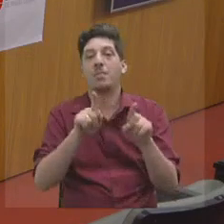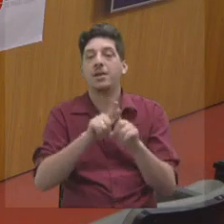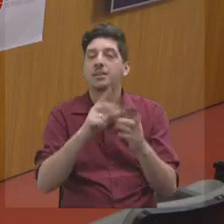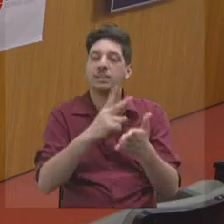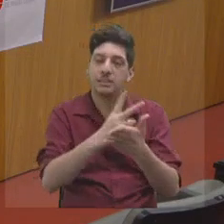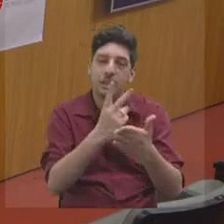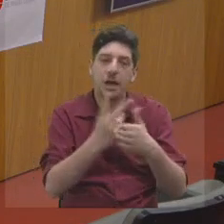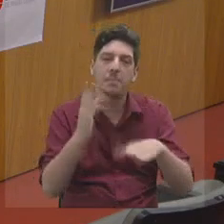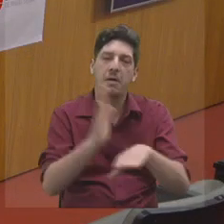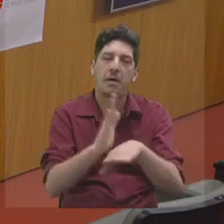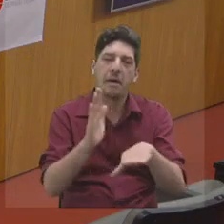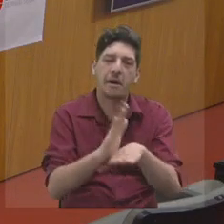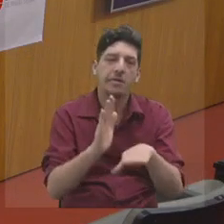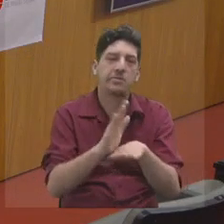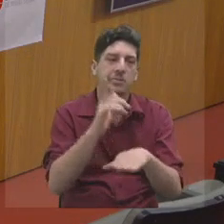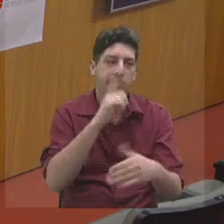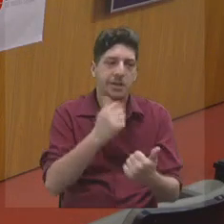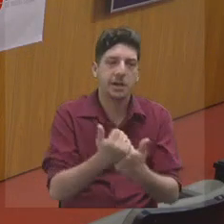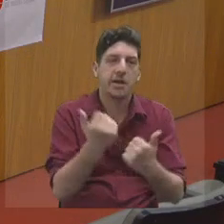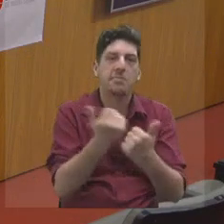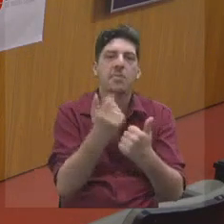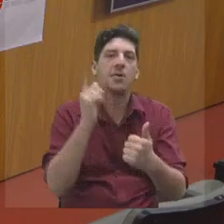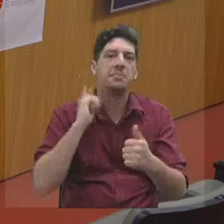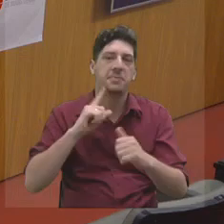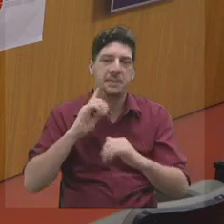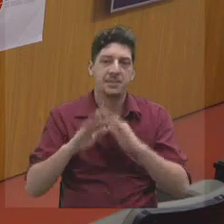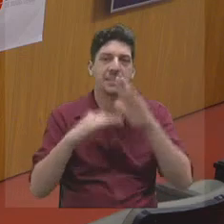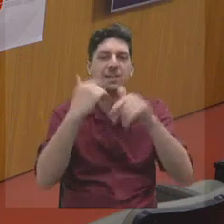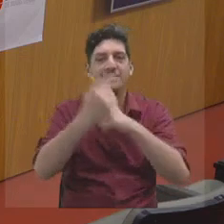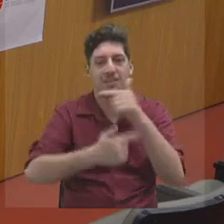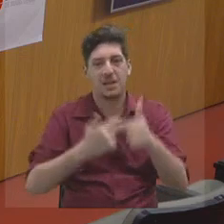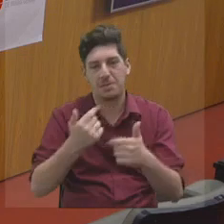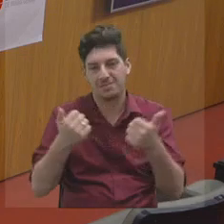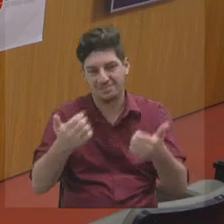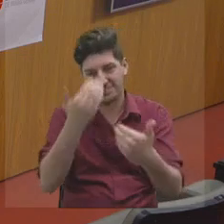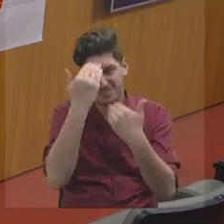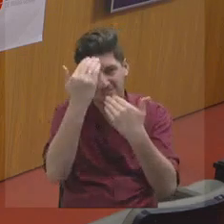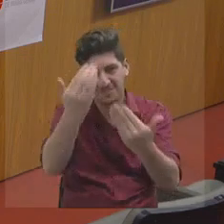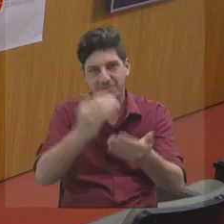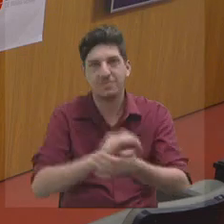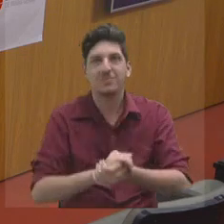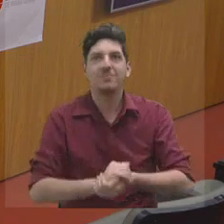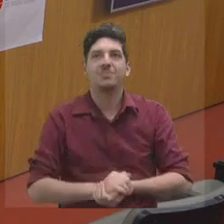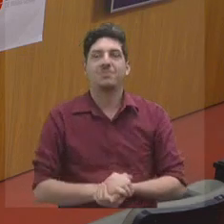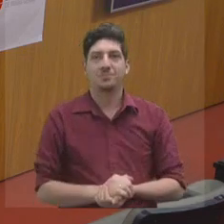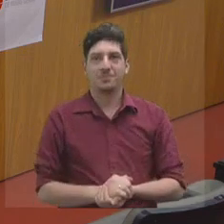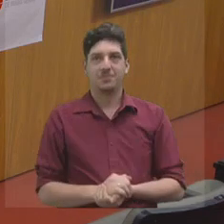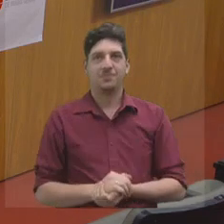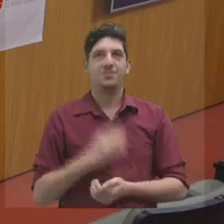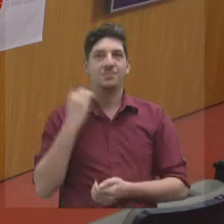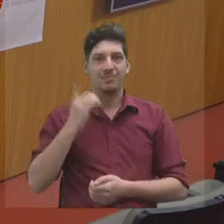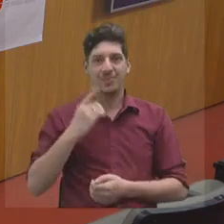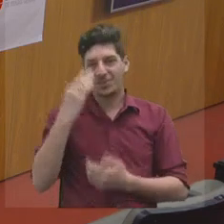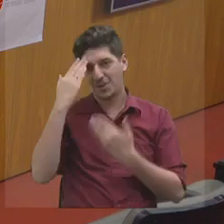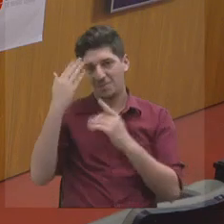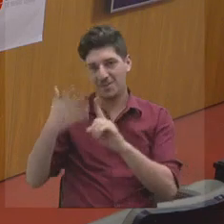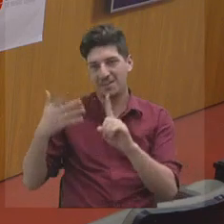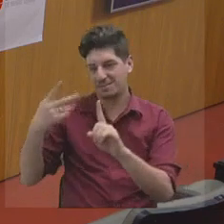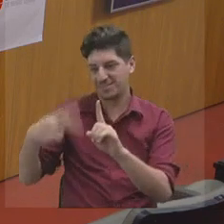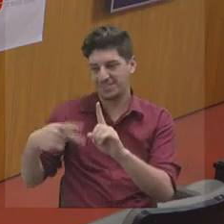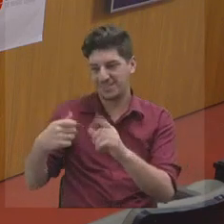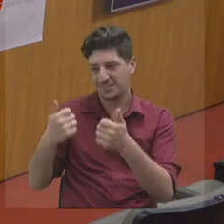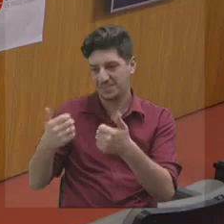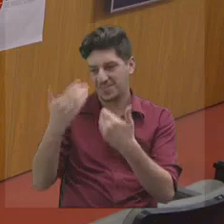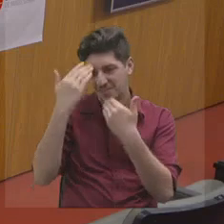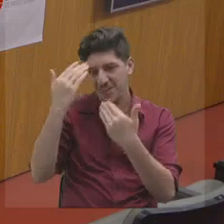muito a toda no Minas Gerais nesse trabalho tem feito muito obrigado Deputado Obrigado pelas considerações né ter